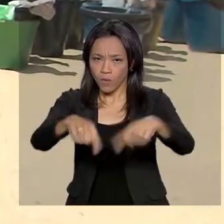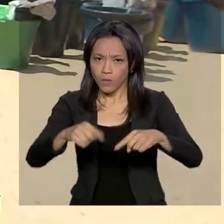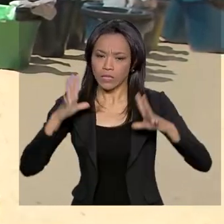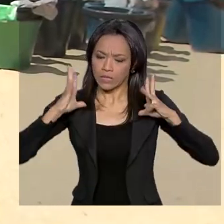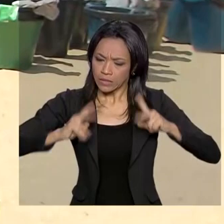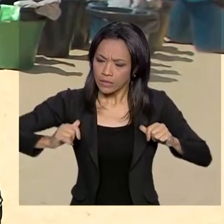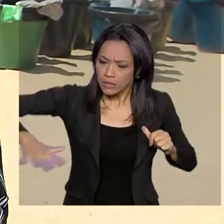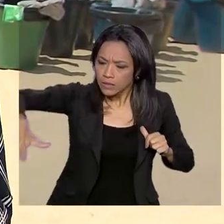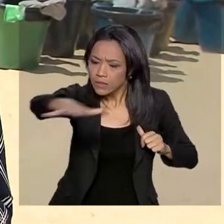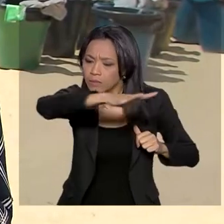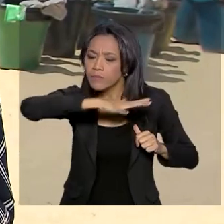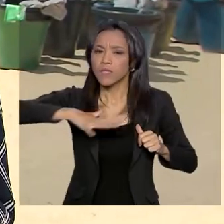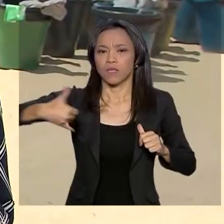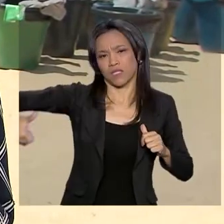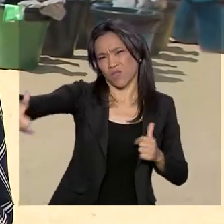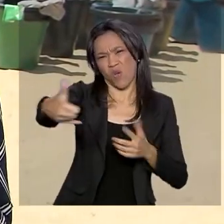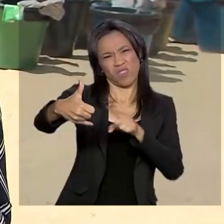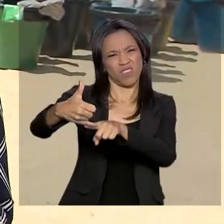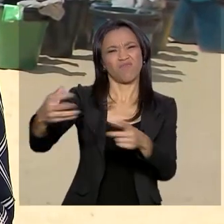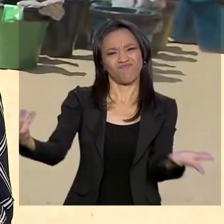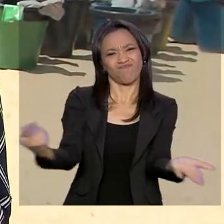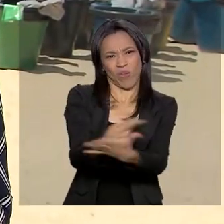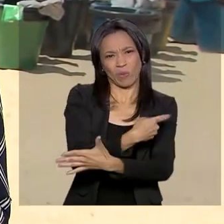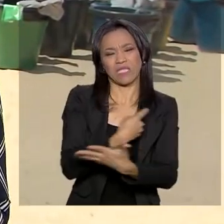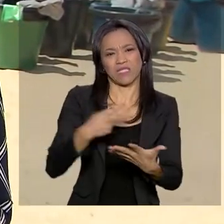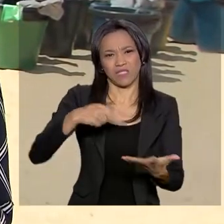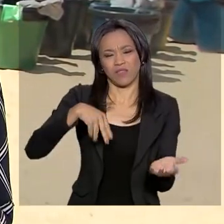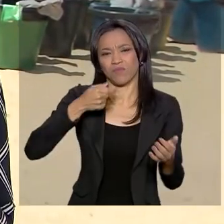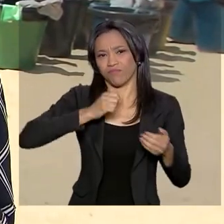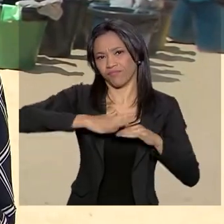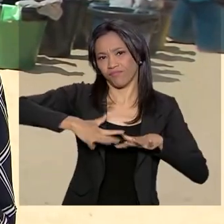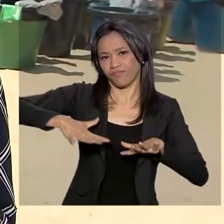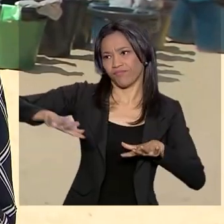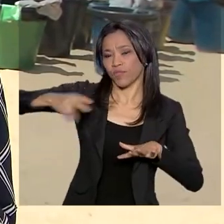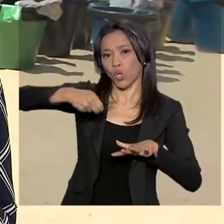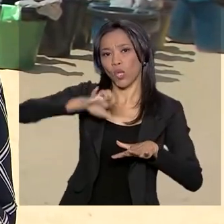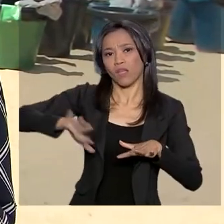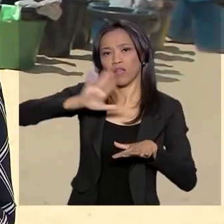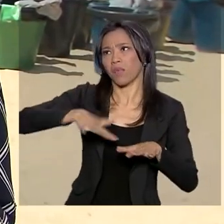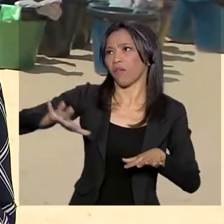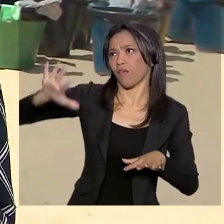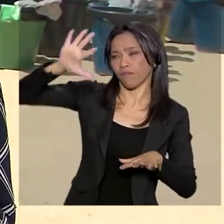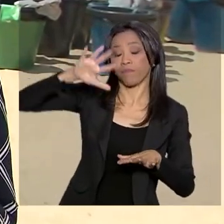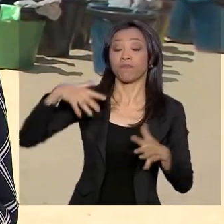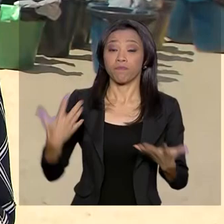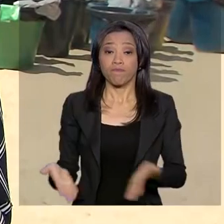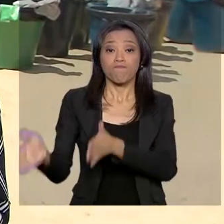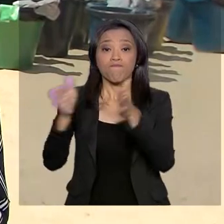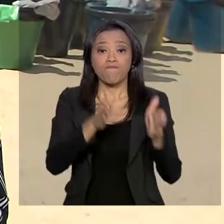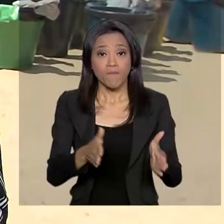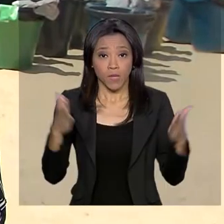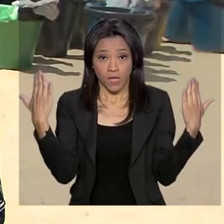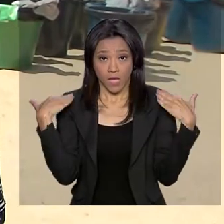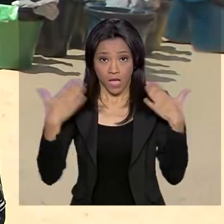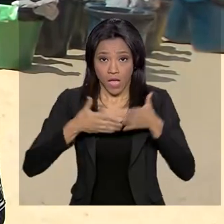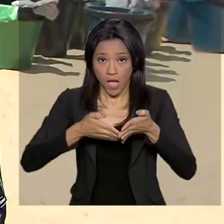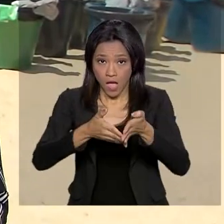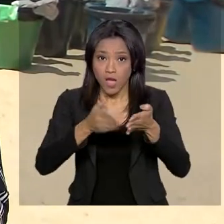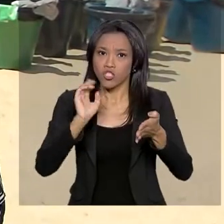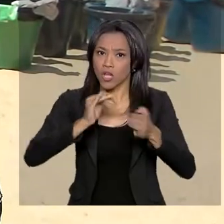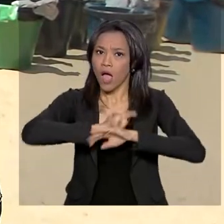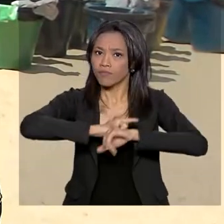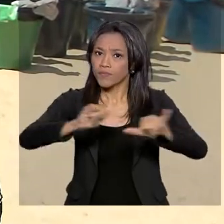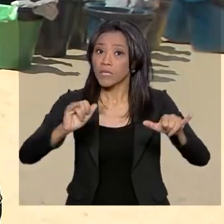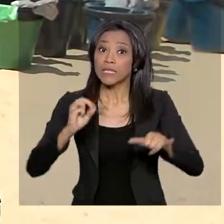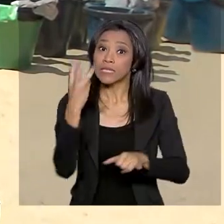óleo que estão que atingiram o litoral da região lembrando que a marinha já notificou 30 navios para